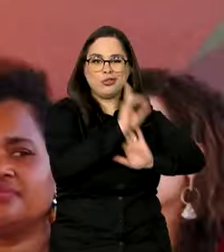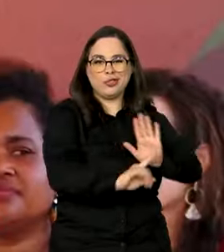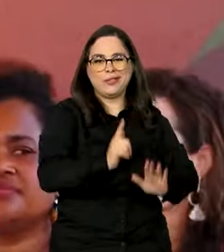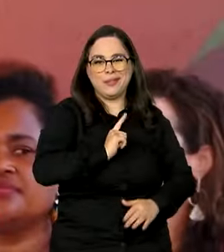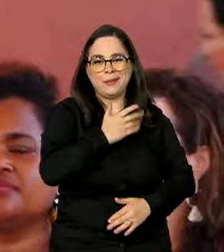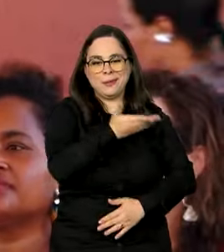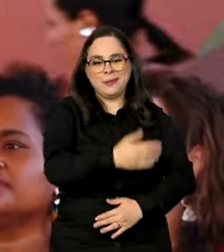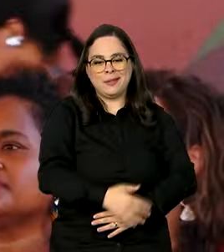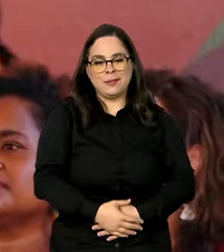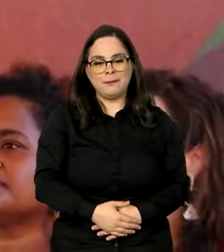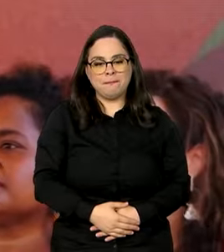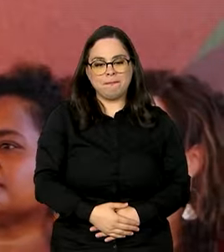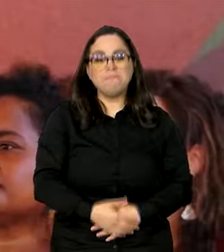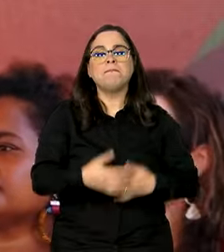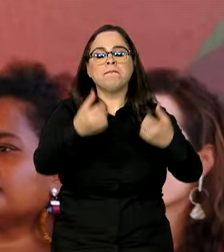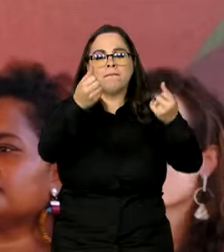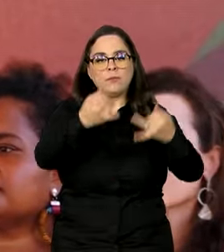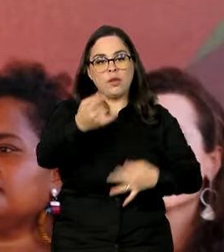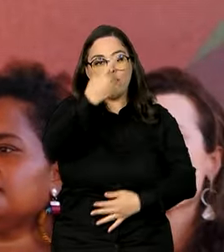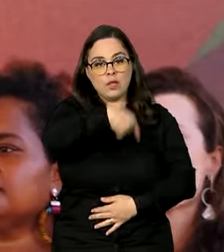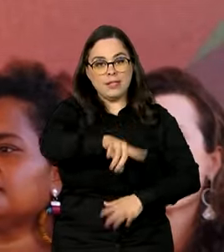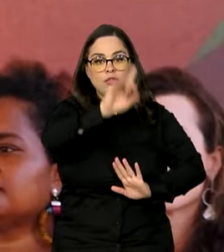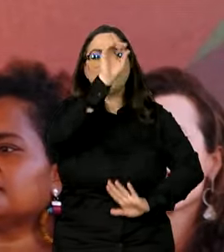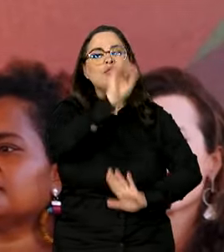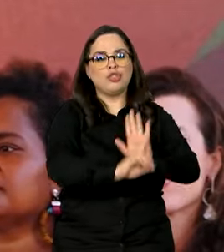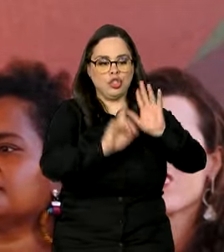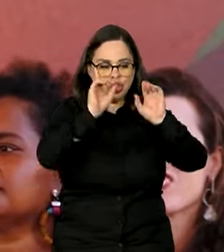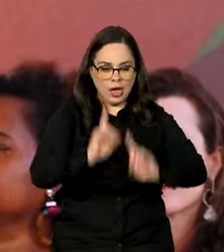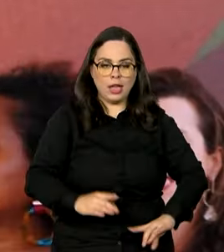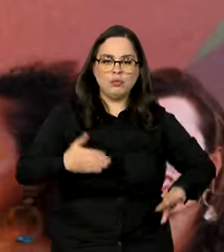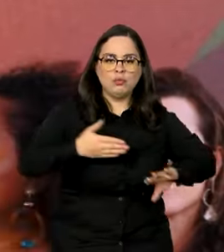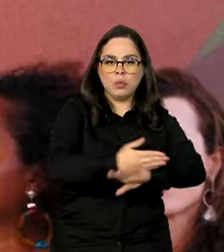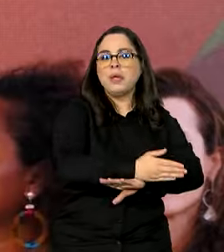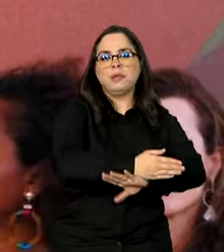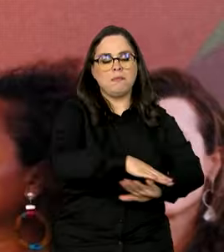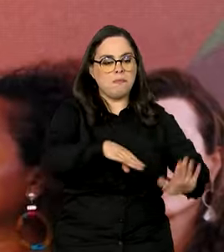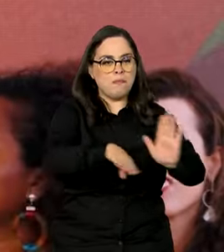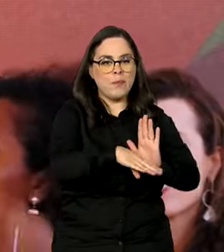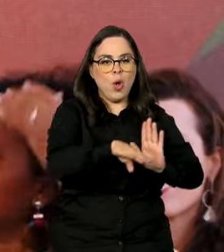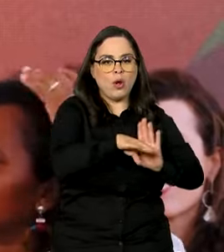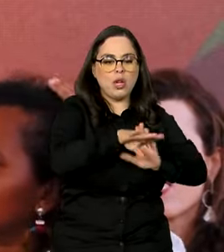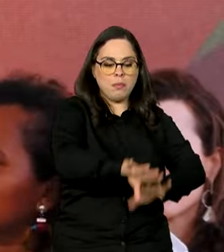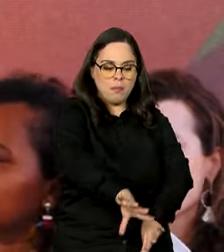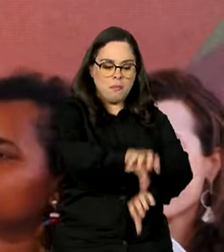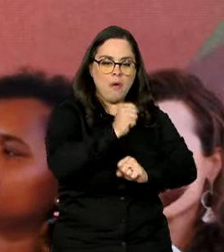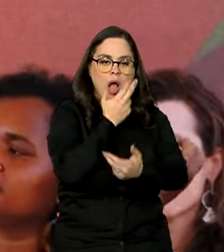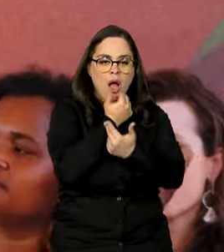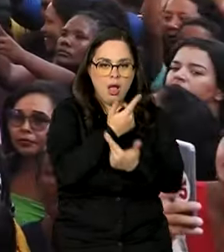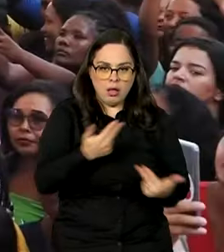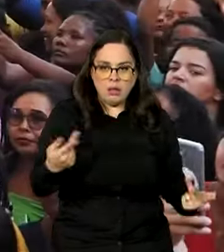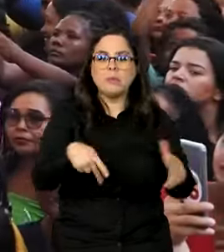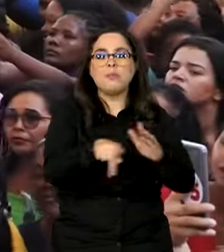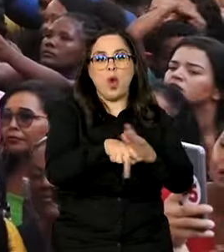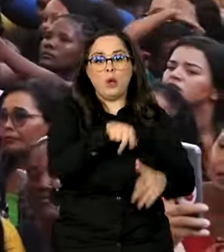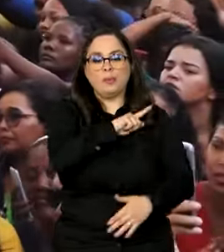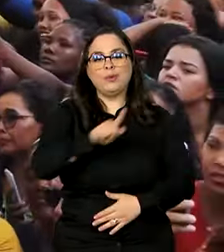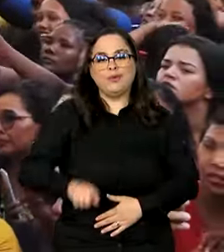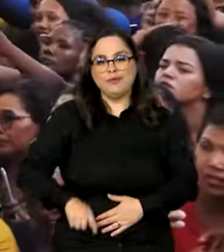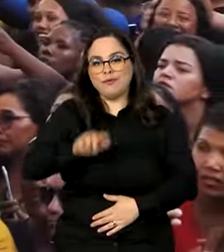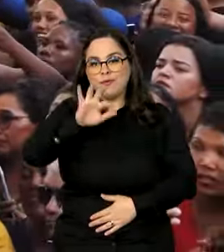Vocês têm direito a entrar no programa de aquisição de alimentos do governo federal.